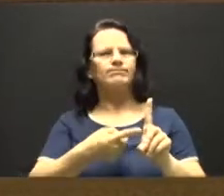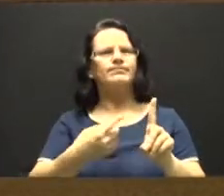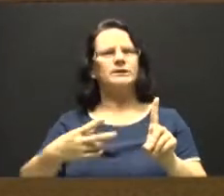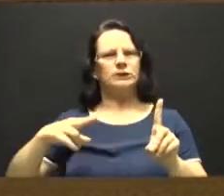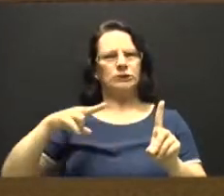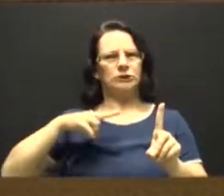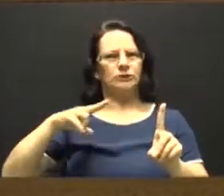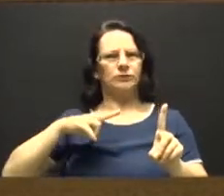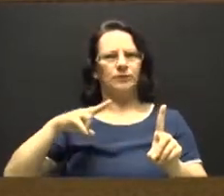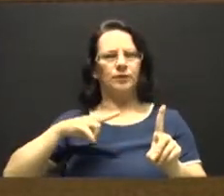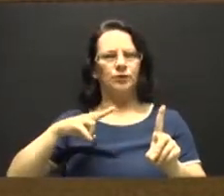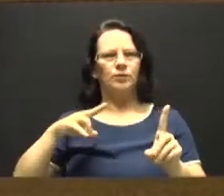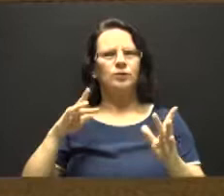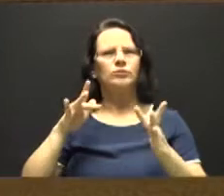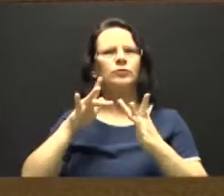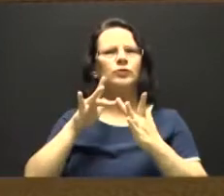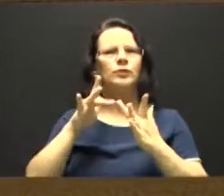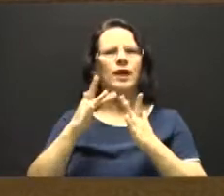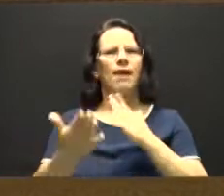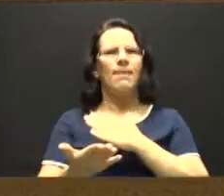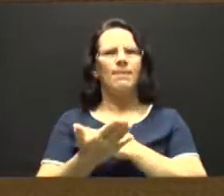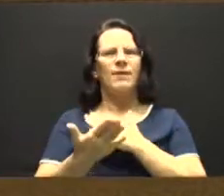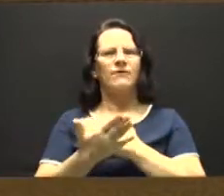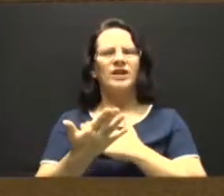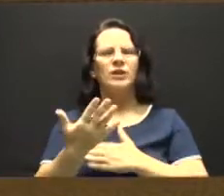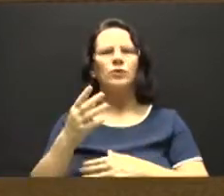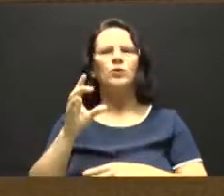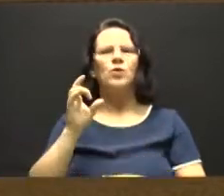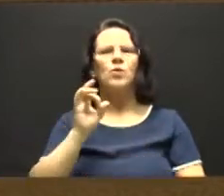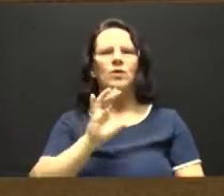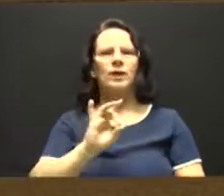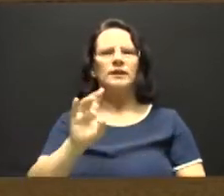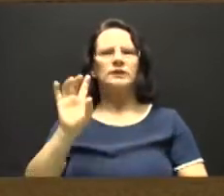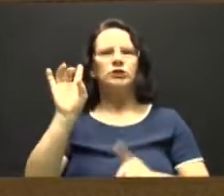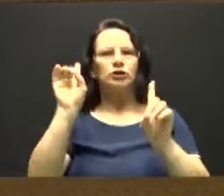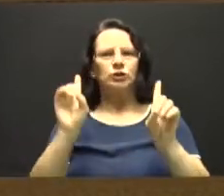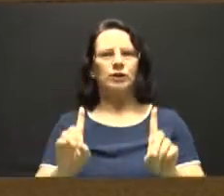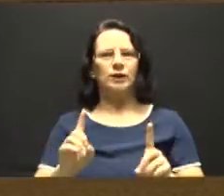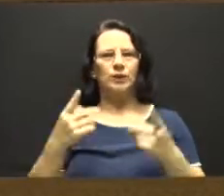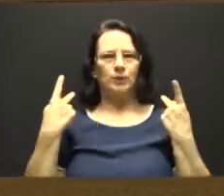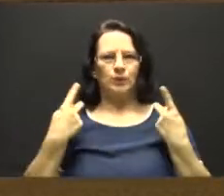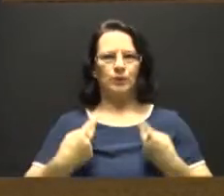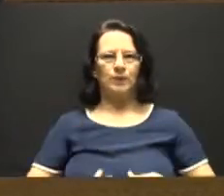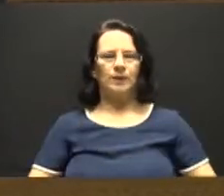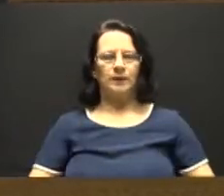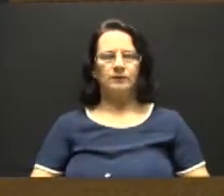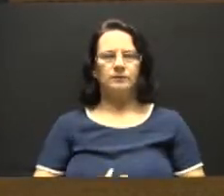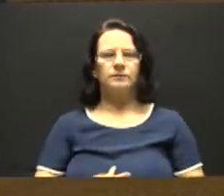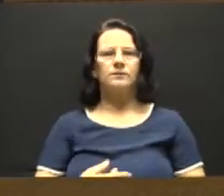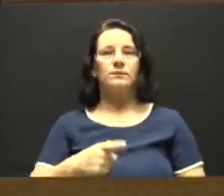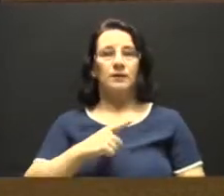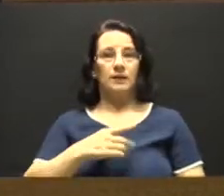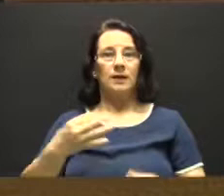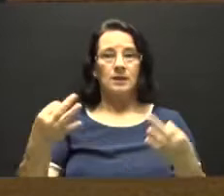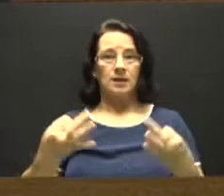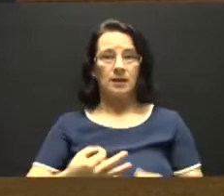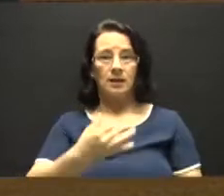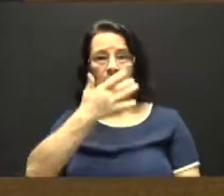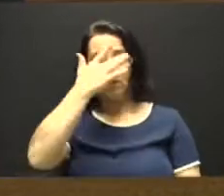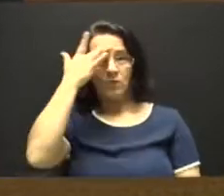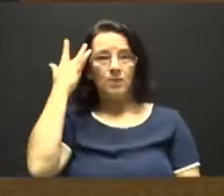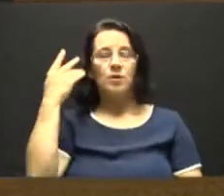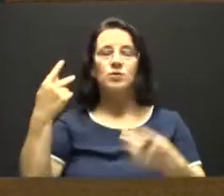ligada à defesa de qualquer direito humano supõe a convicção de que um ser humano